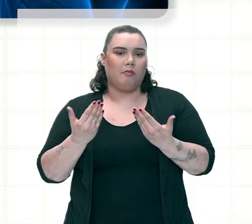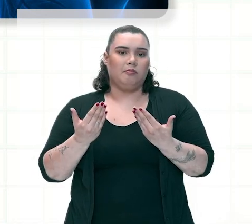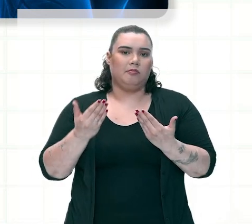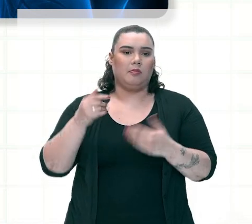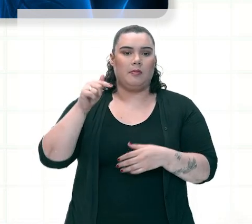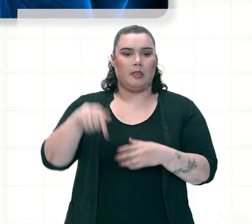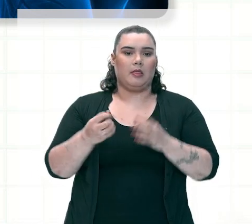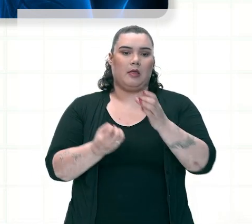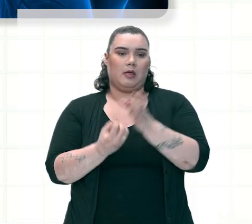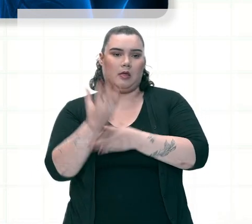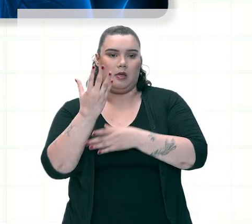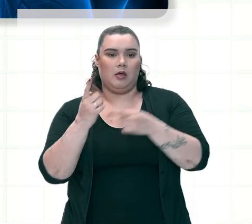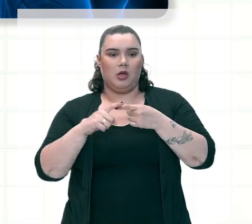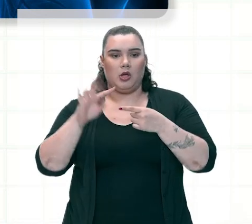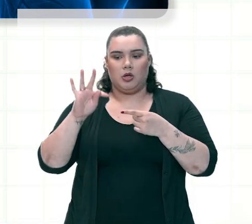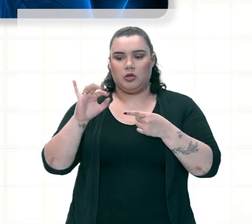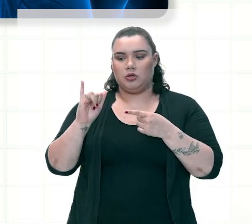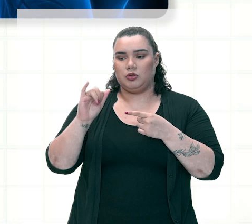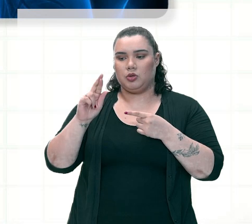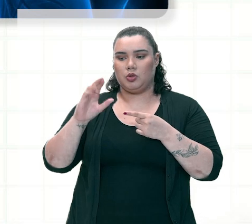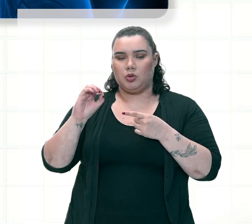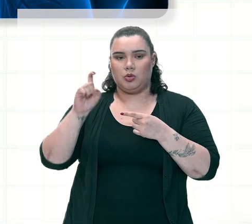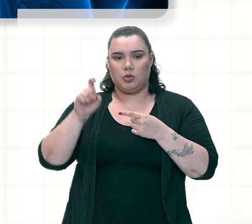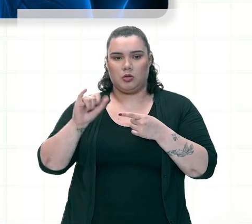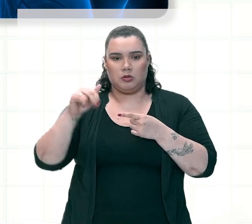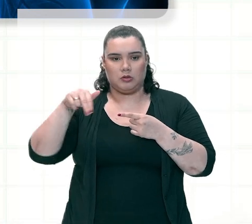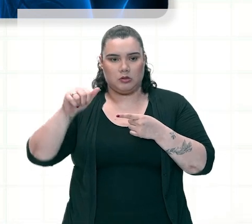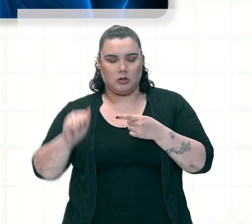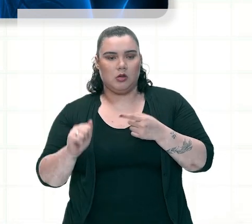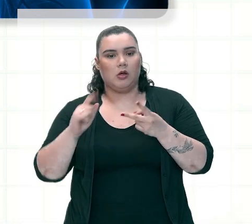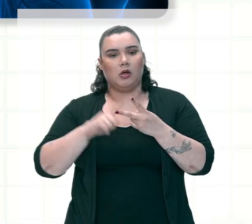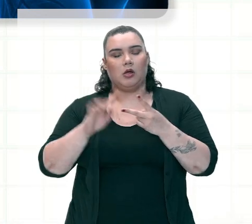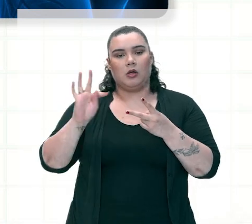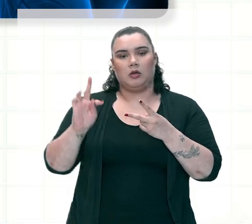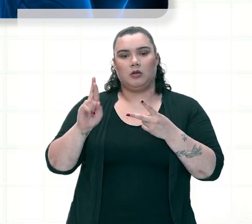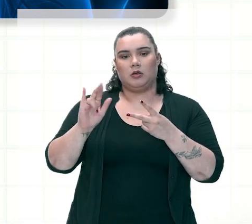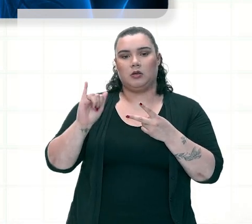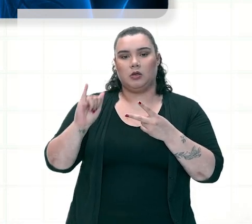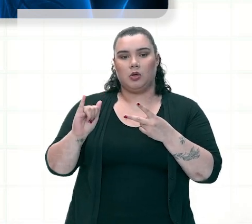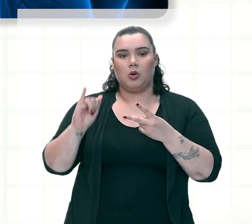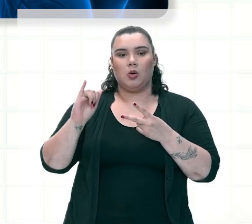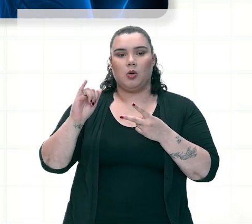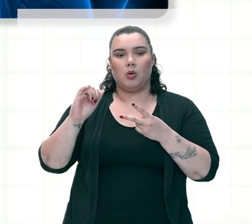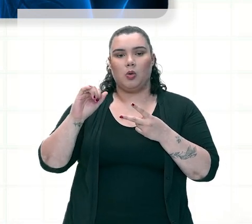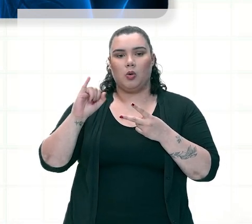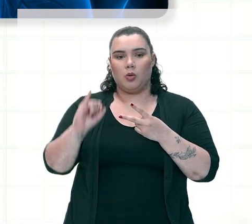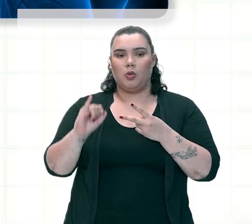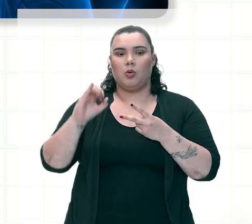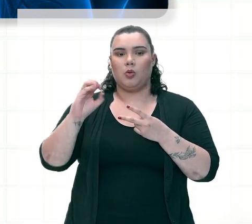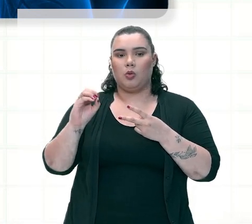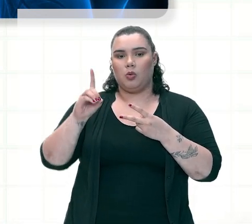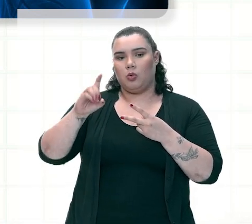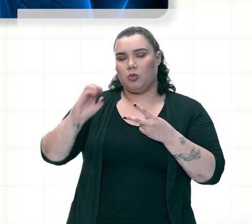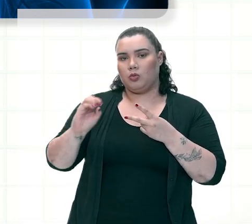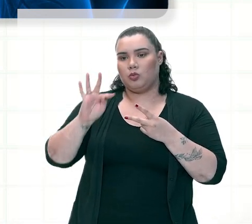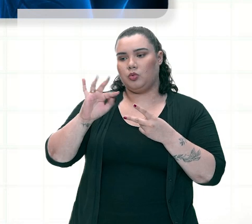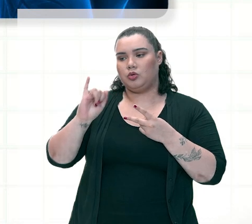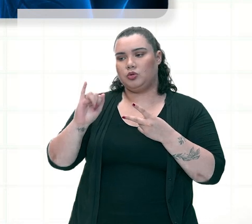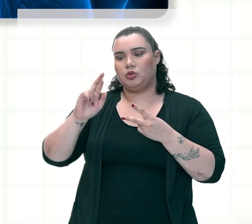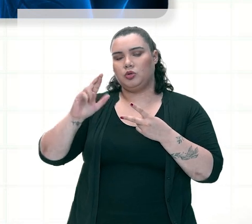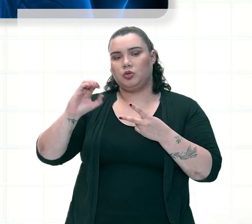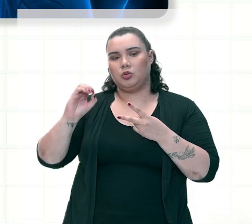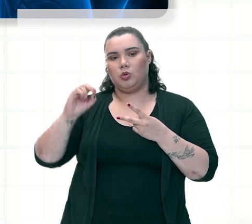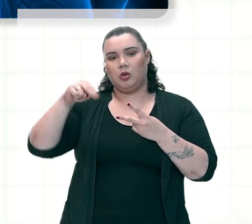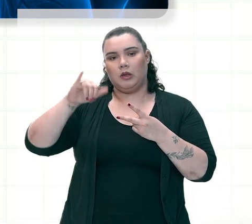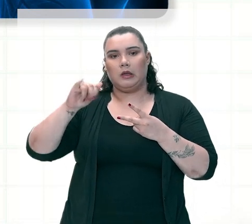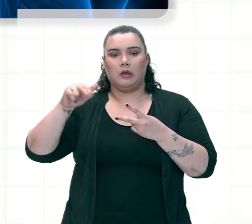produz a tiroxina, né, a T4, e a triiodotironina, T3, que são dois hormônios